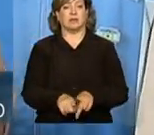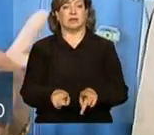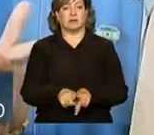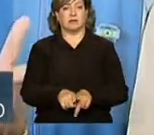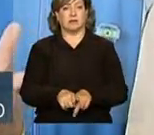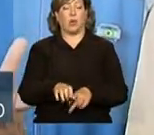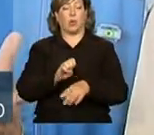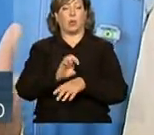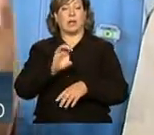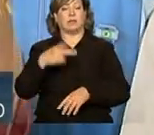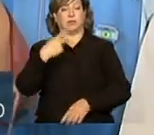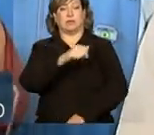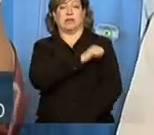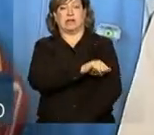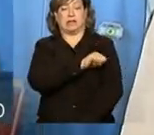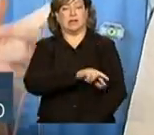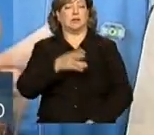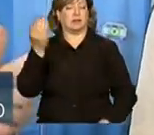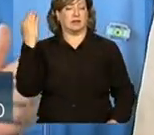no estado do Rio de Janeiro,